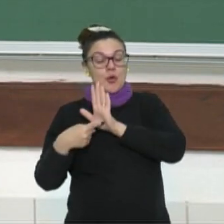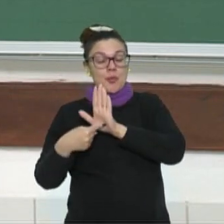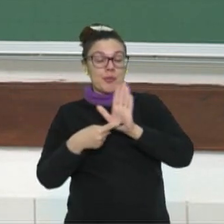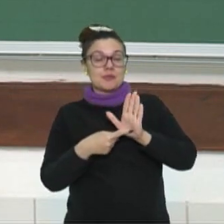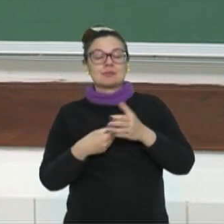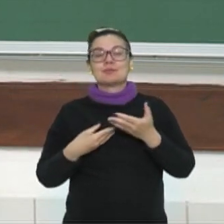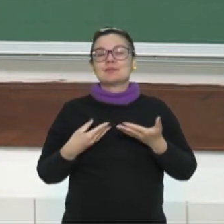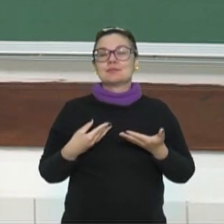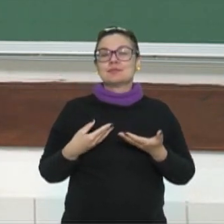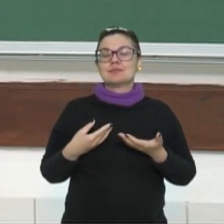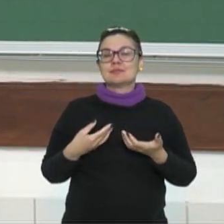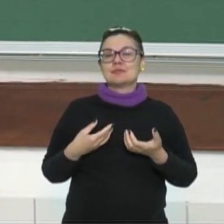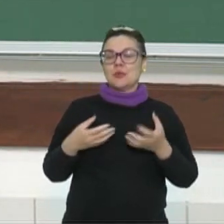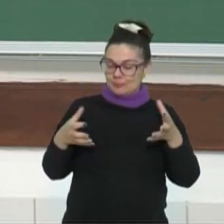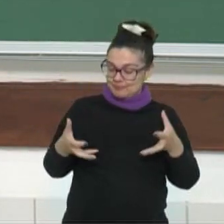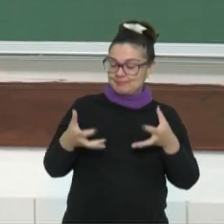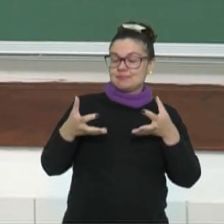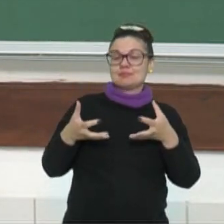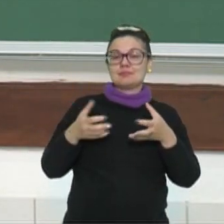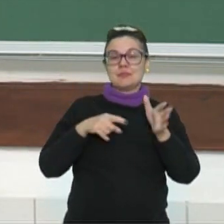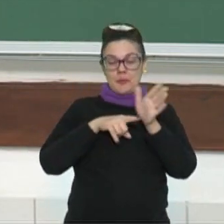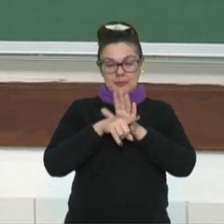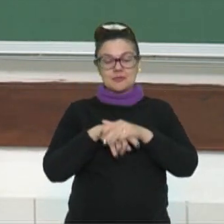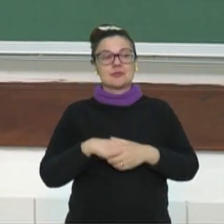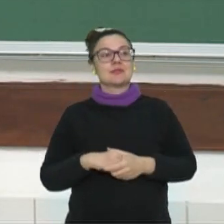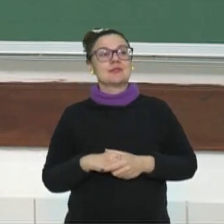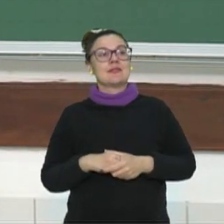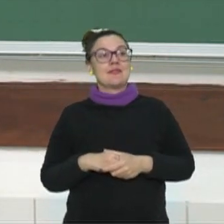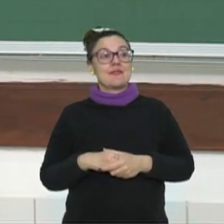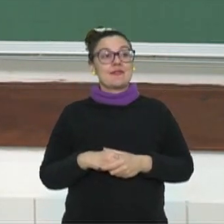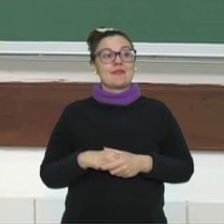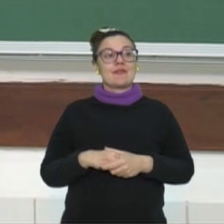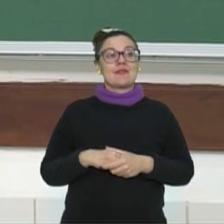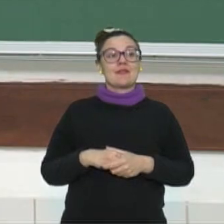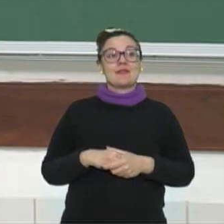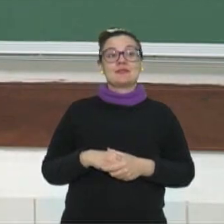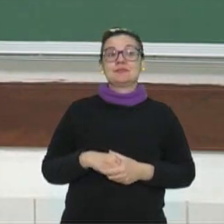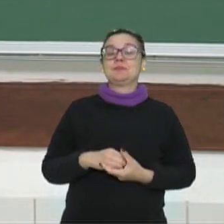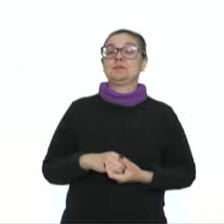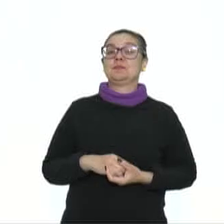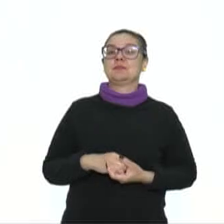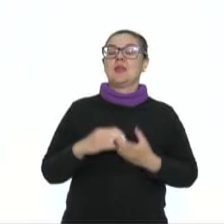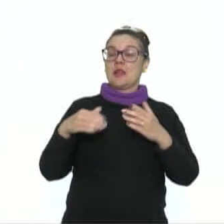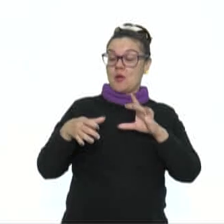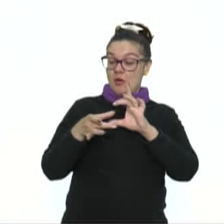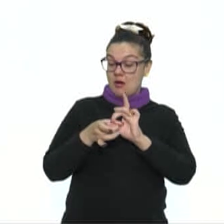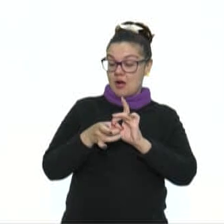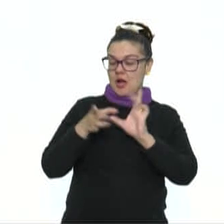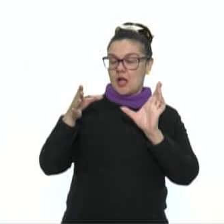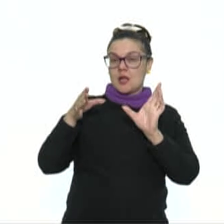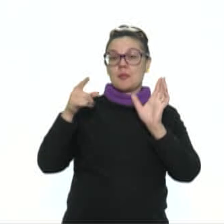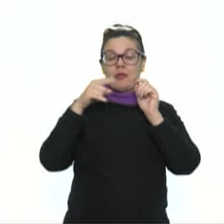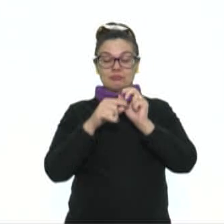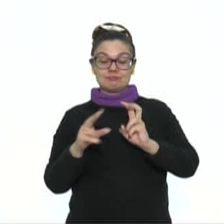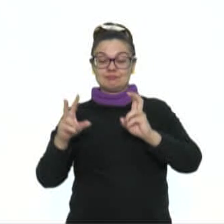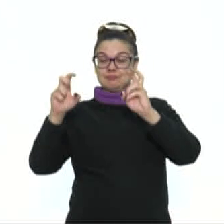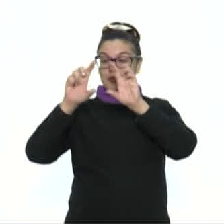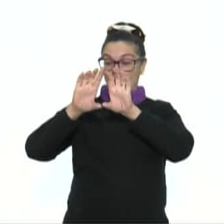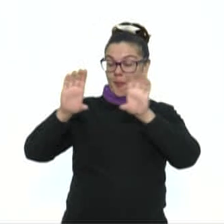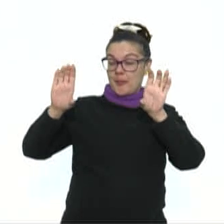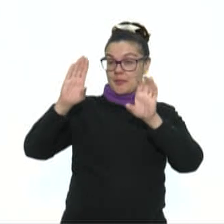mostrar o cerne da questão. E aí você verifica com o seu papel aí. A liberdade é um dos temas centrais da